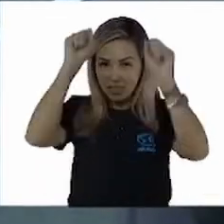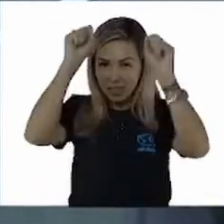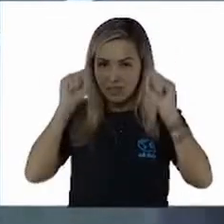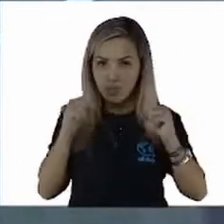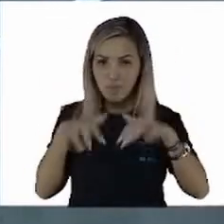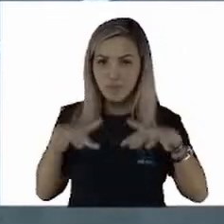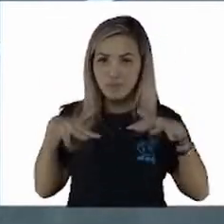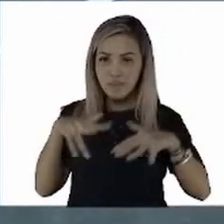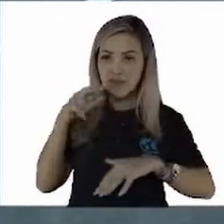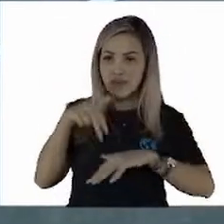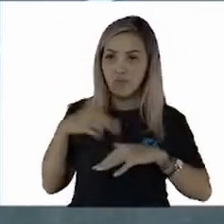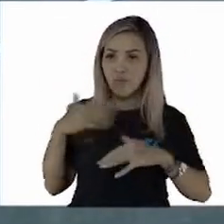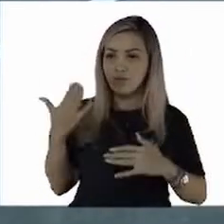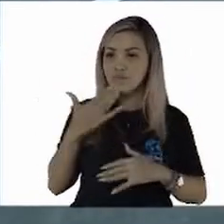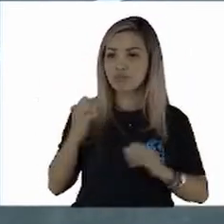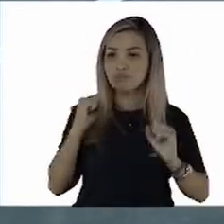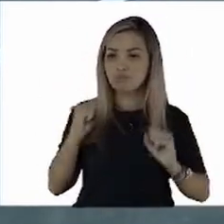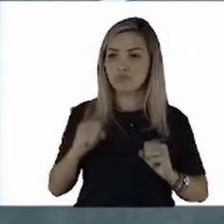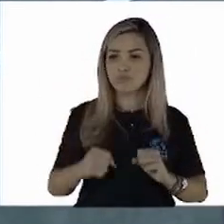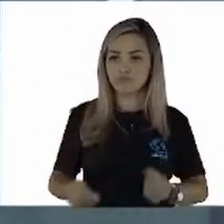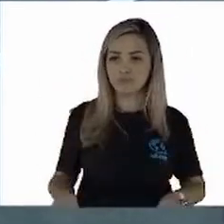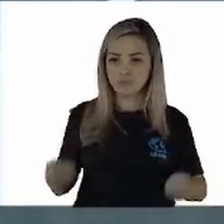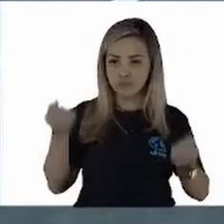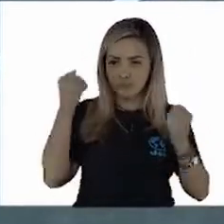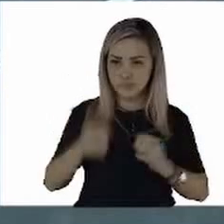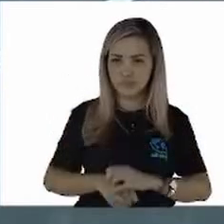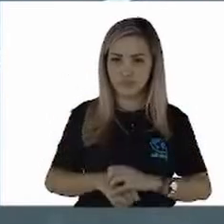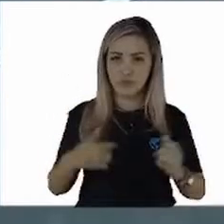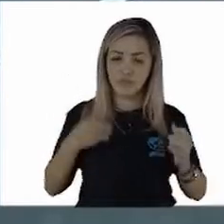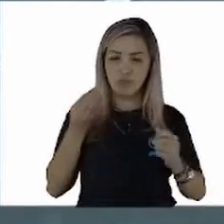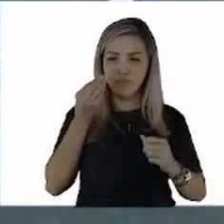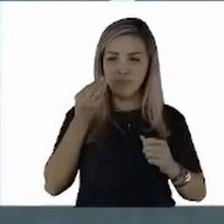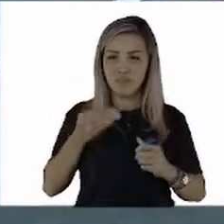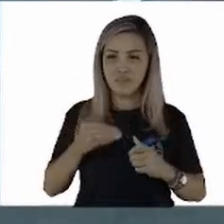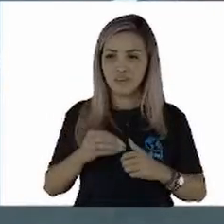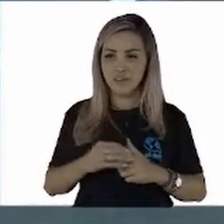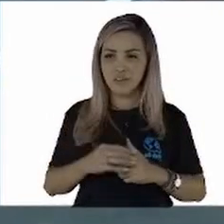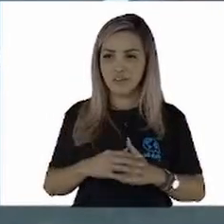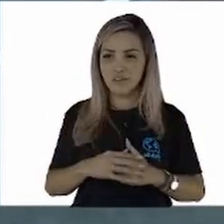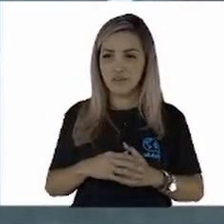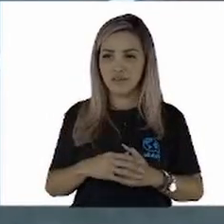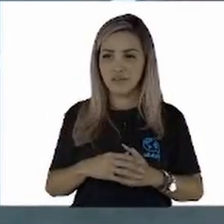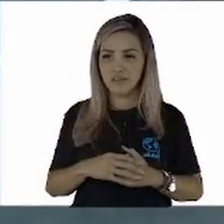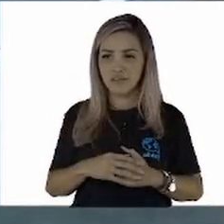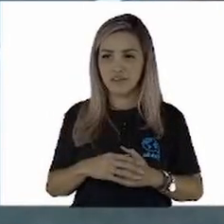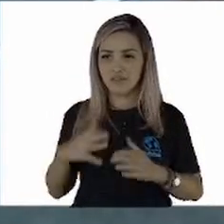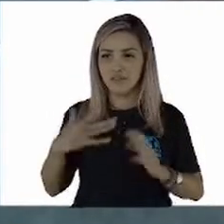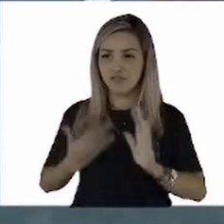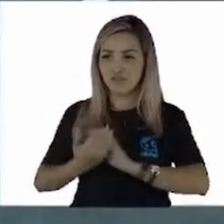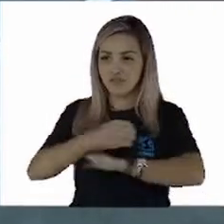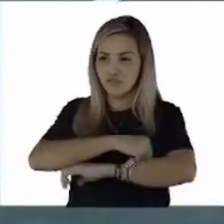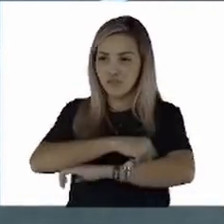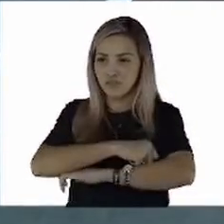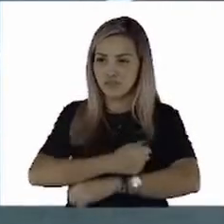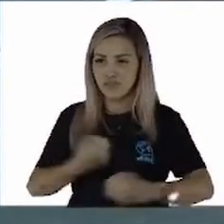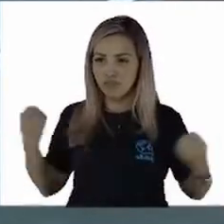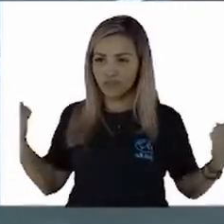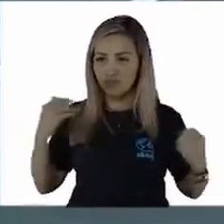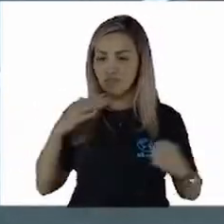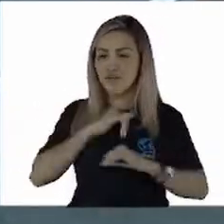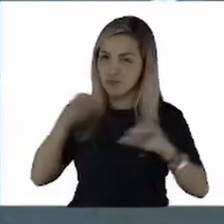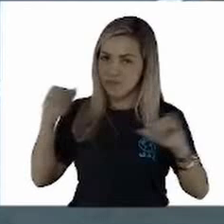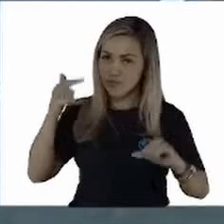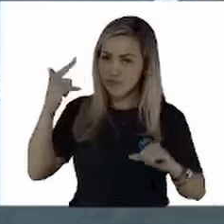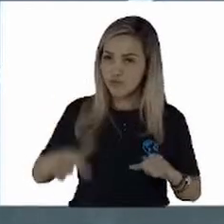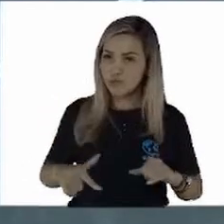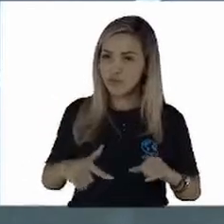plateia em cima do palco. Quando eu pedir, pode abaixar. Suspende. Isso. Eu vou tentar, peraí, só um minuto, descruza os braços pra energia fluir, isso, acabei de